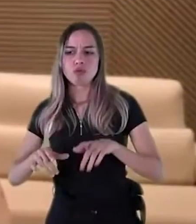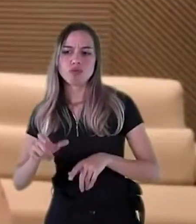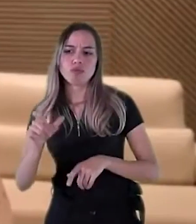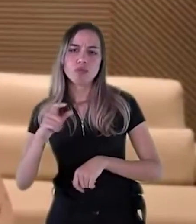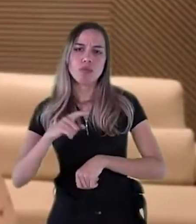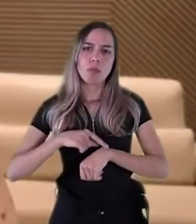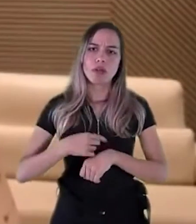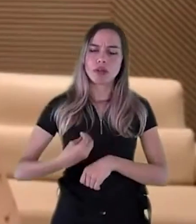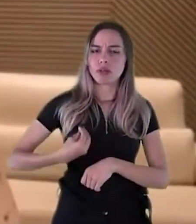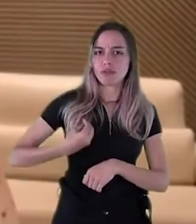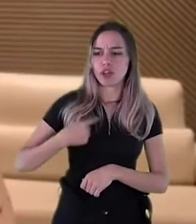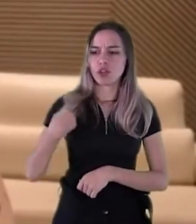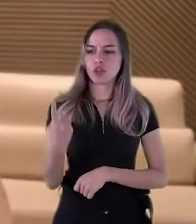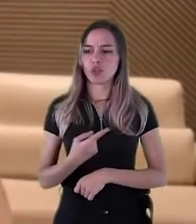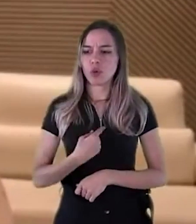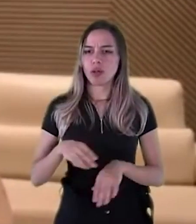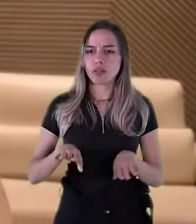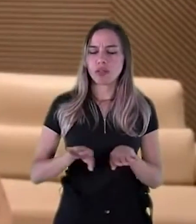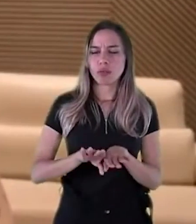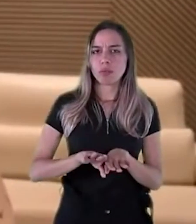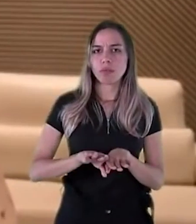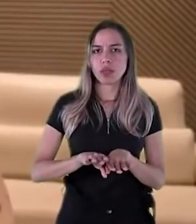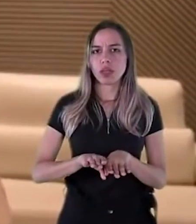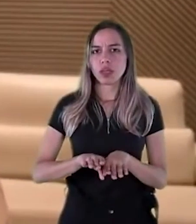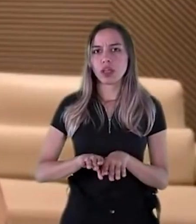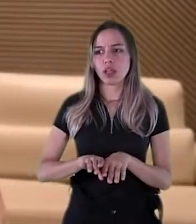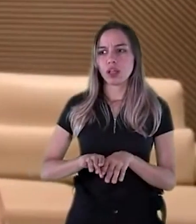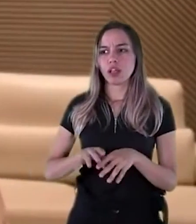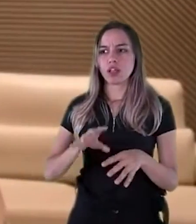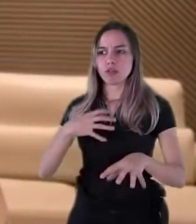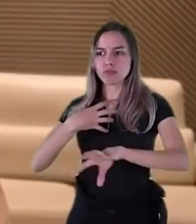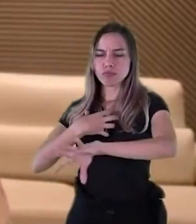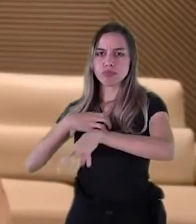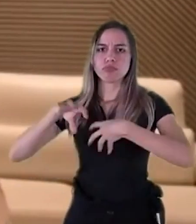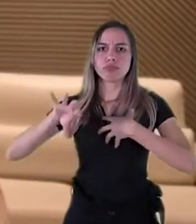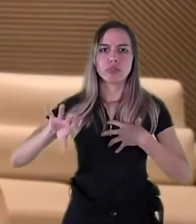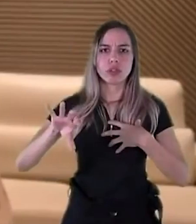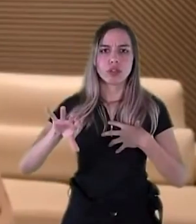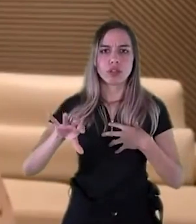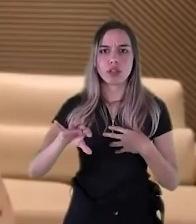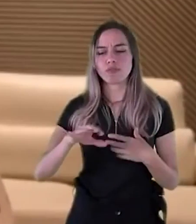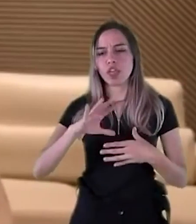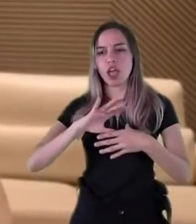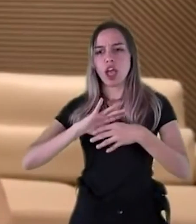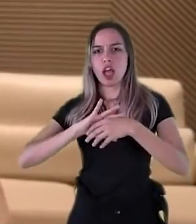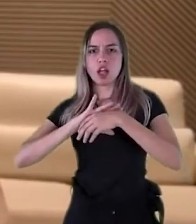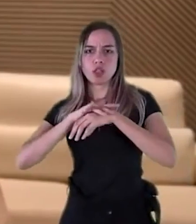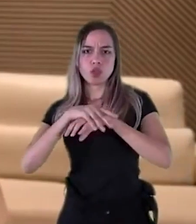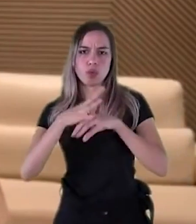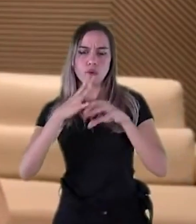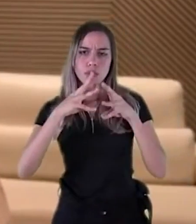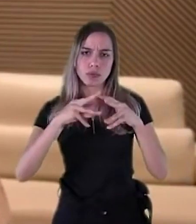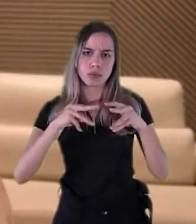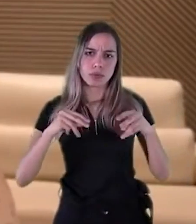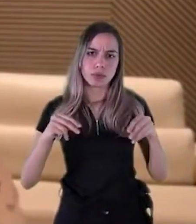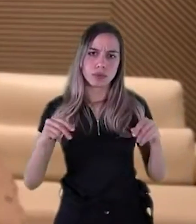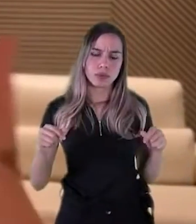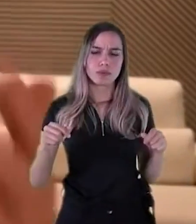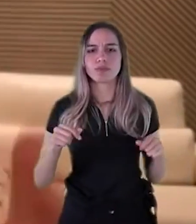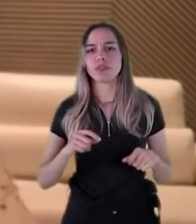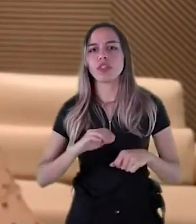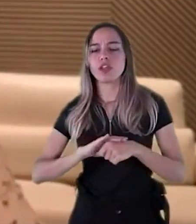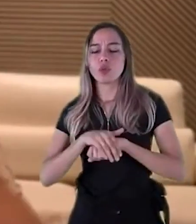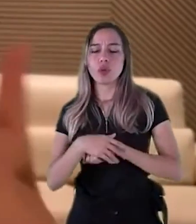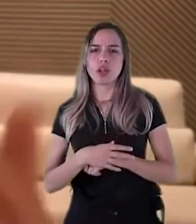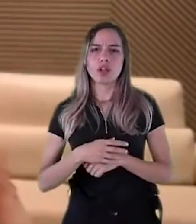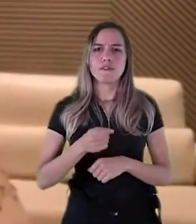apaga, o povo some, a noite esfria, a gente fica sem nome. E a gente